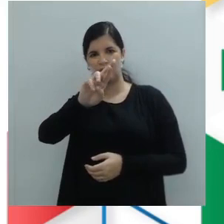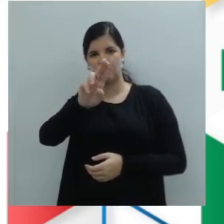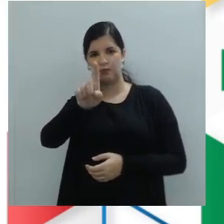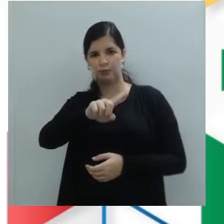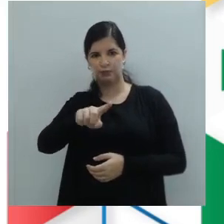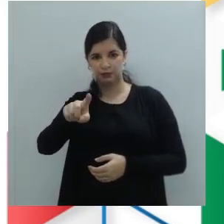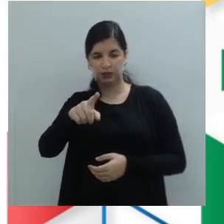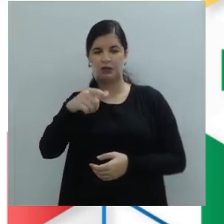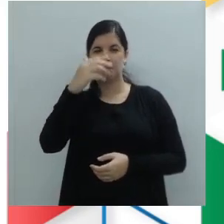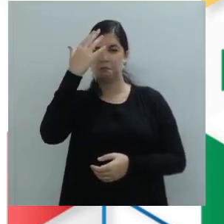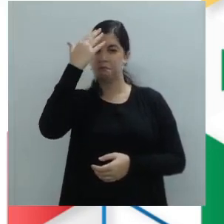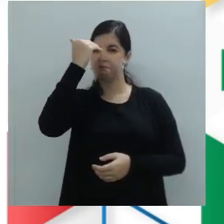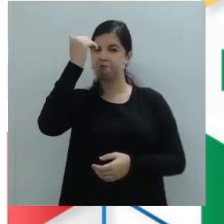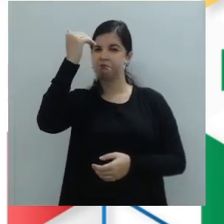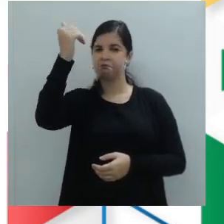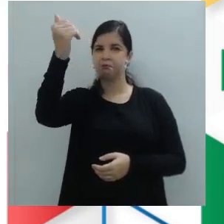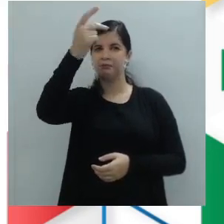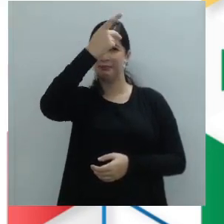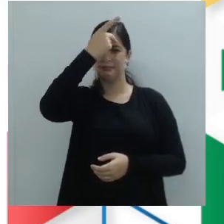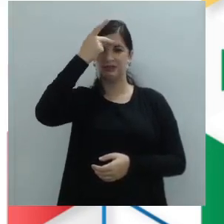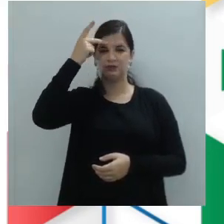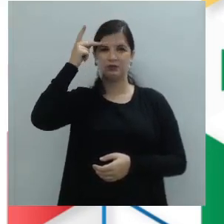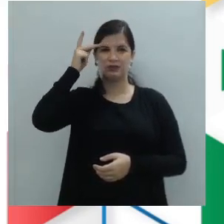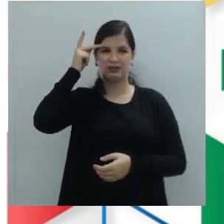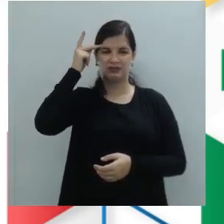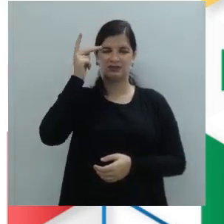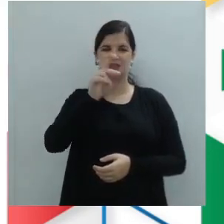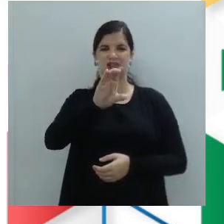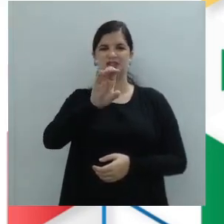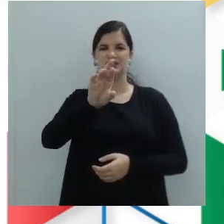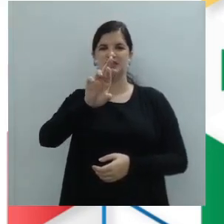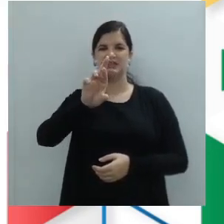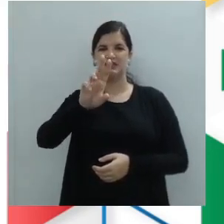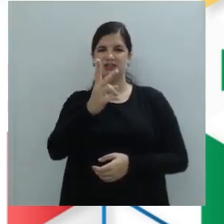lendário personagem, olha aí o personagem, Christian